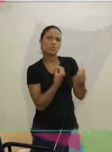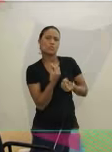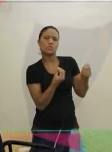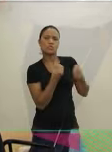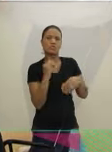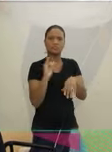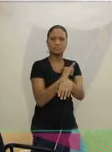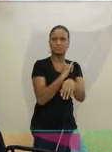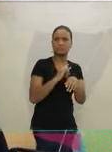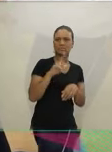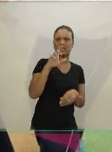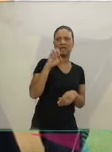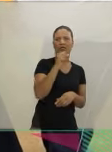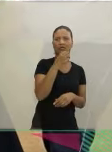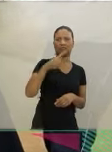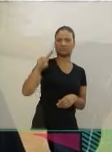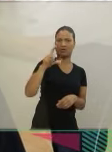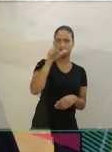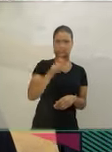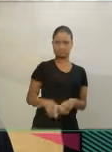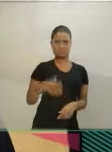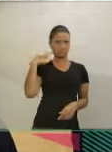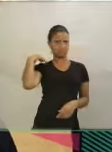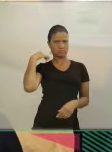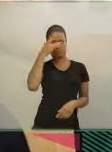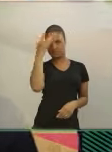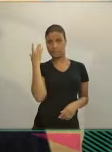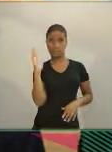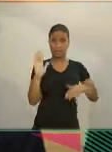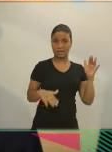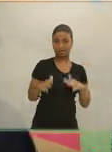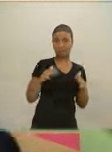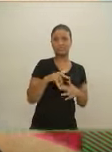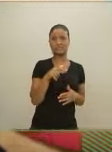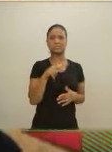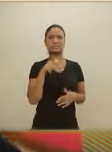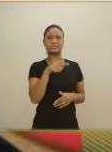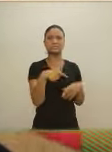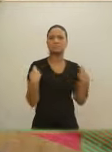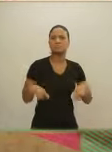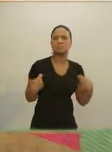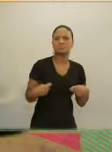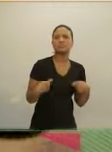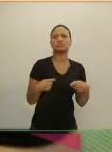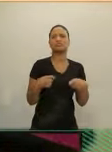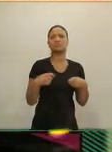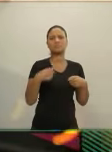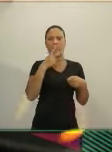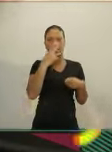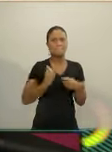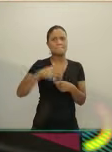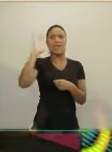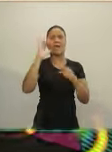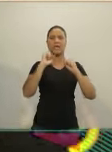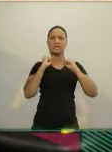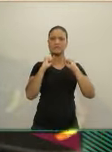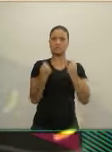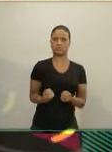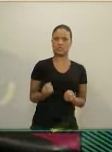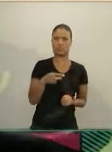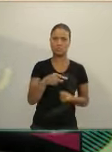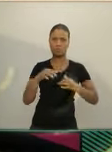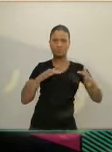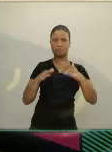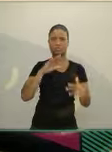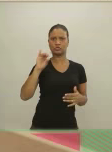pessoa Às vezes ela precisa para ficar com mais segurança movimentando o joystick da cadeira motorizada a gente